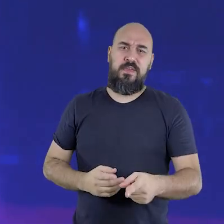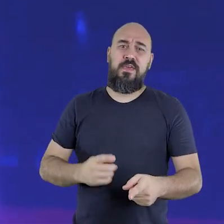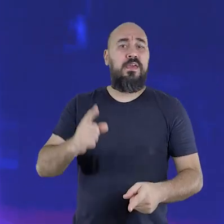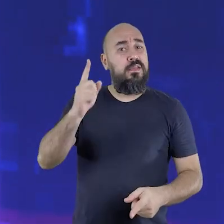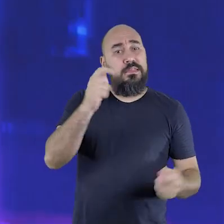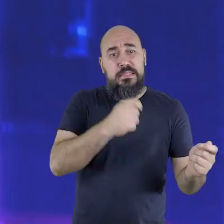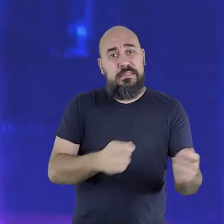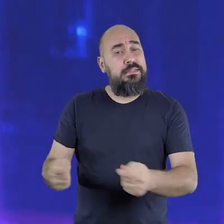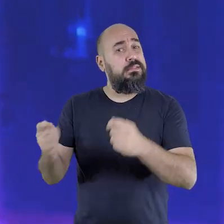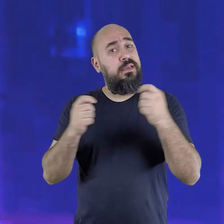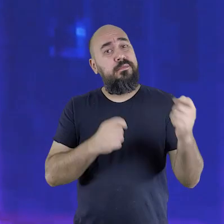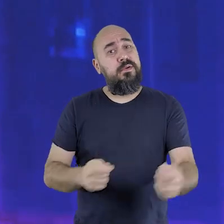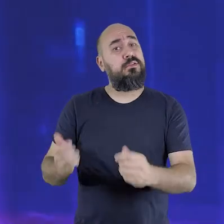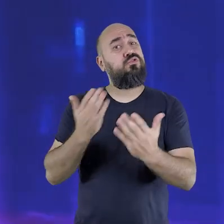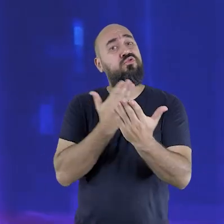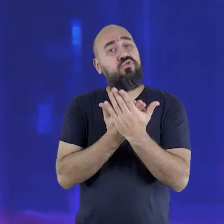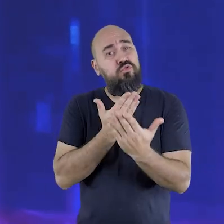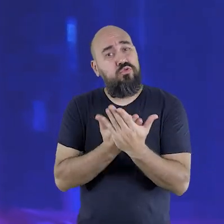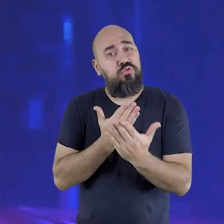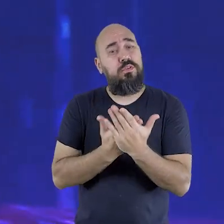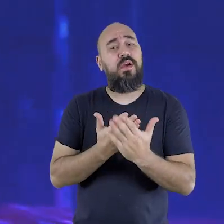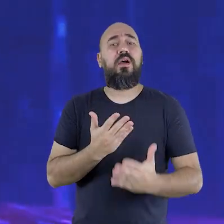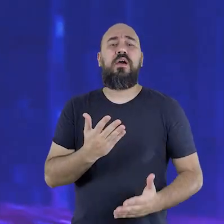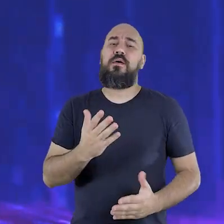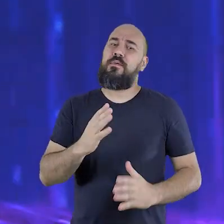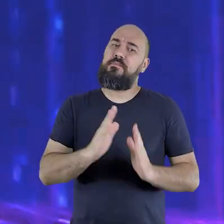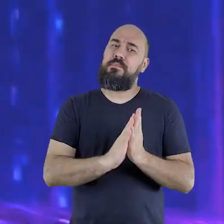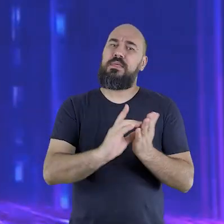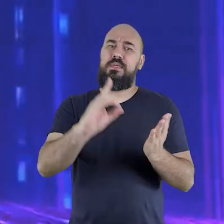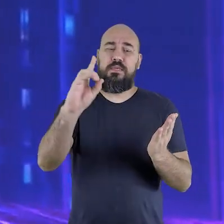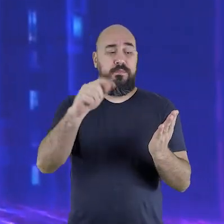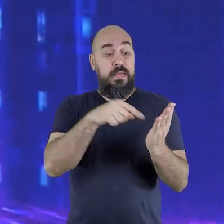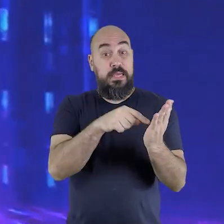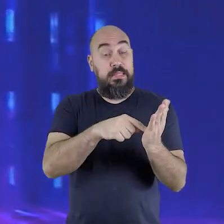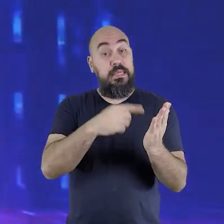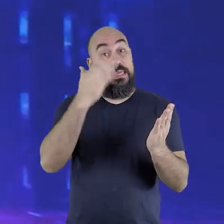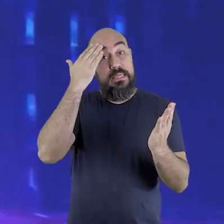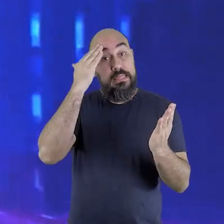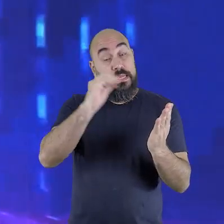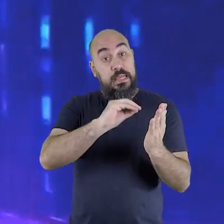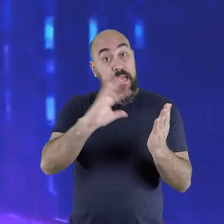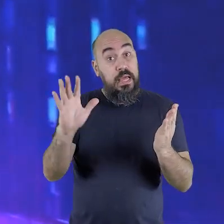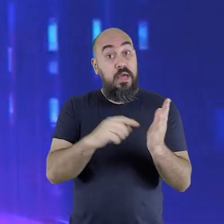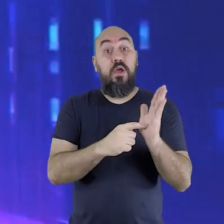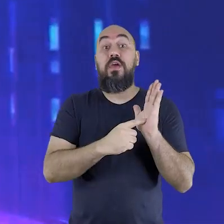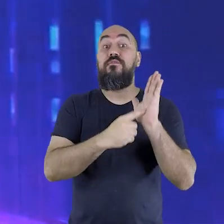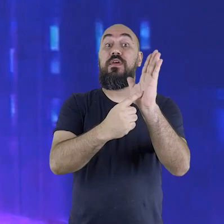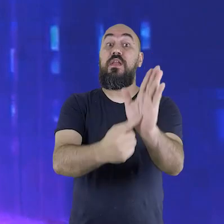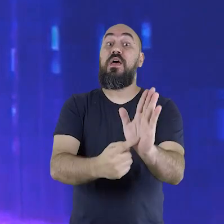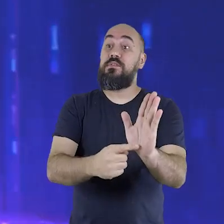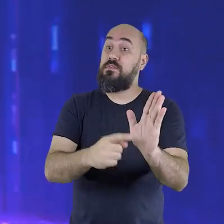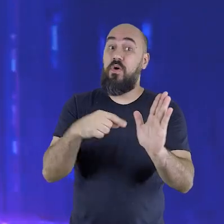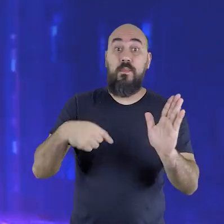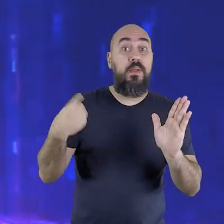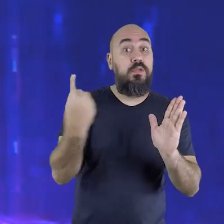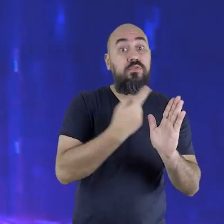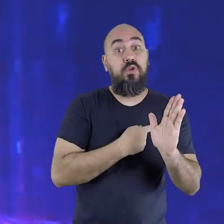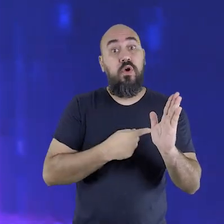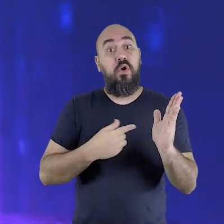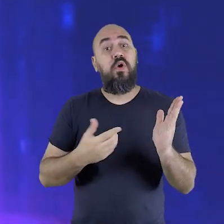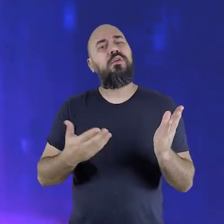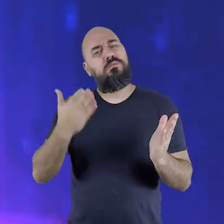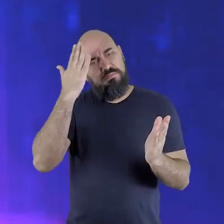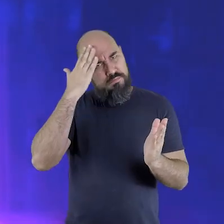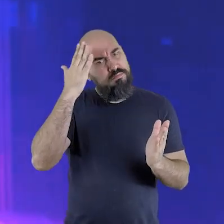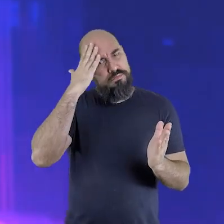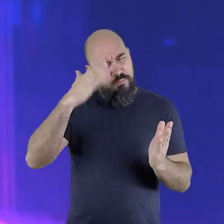semana para juntos estudarmos a palavra do Senhor e entendermos as revelações que Ele deixou para os seres humanos, especialmente